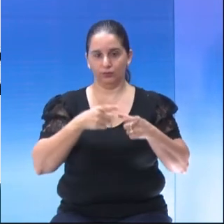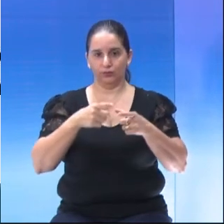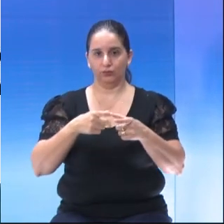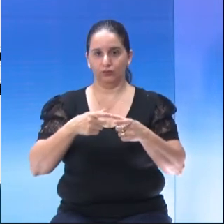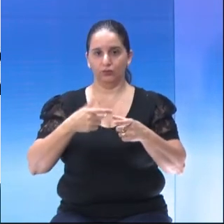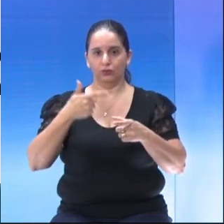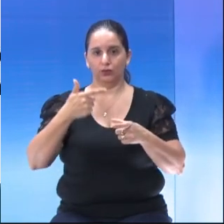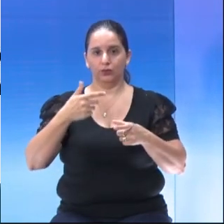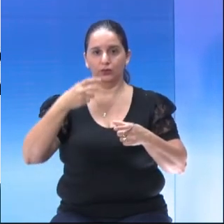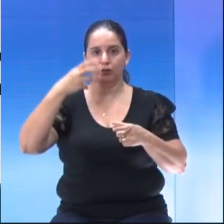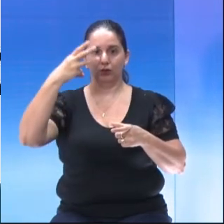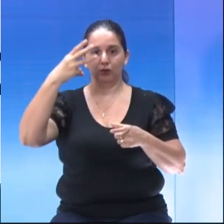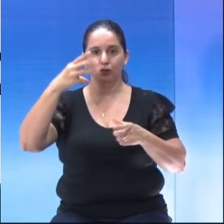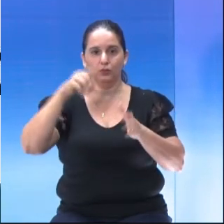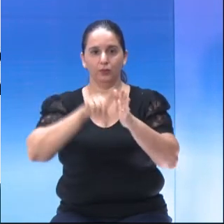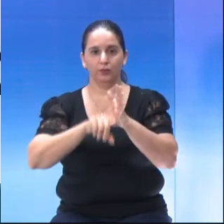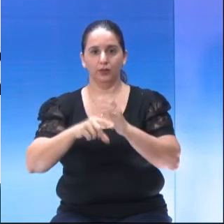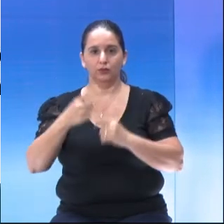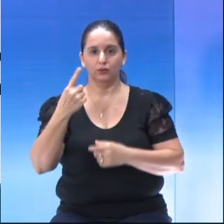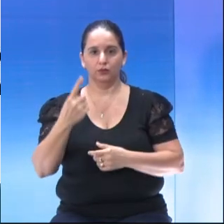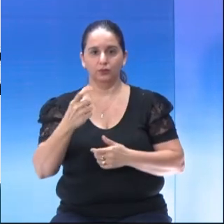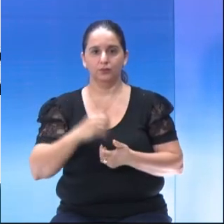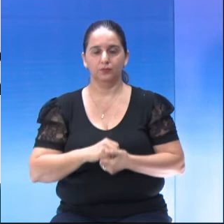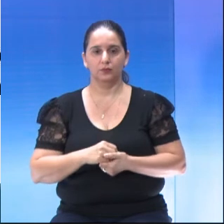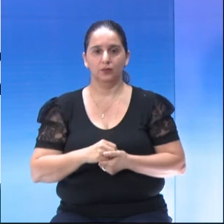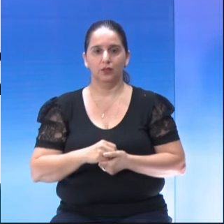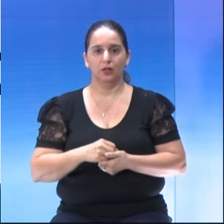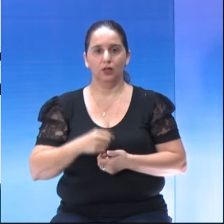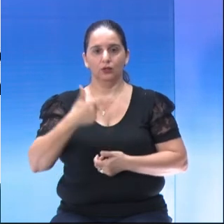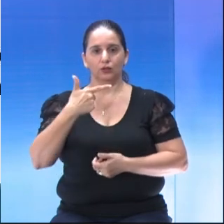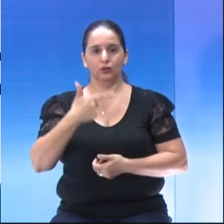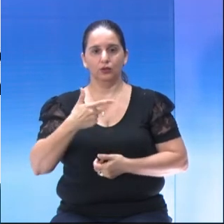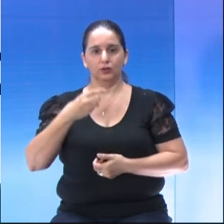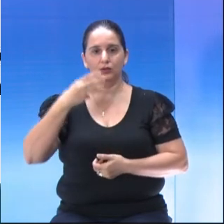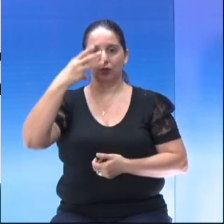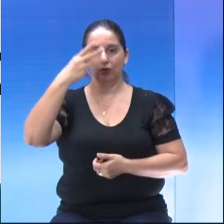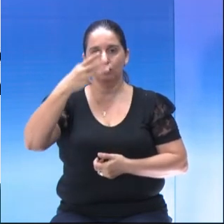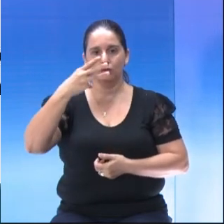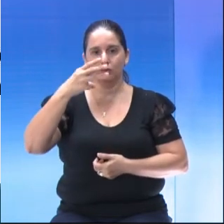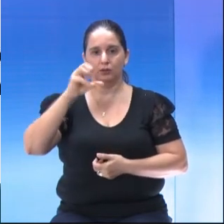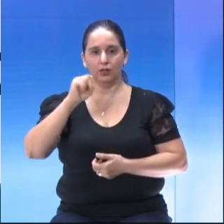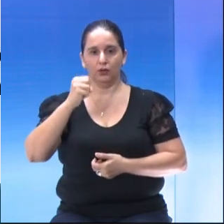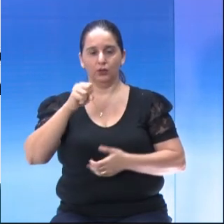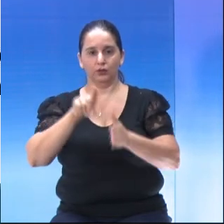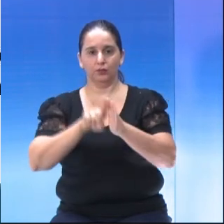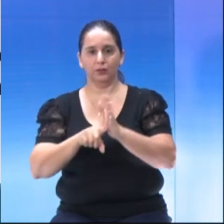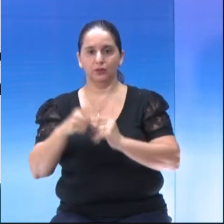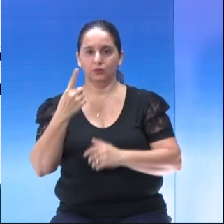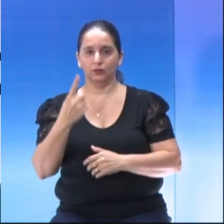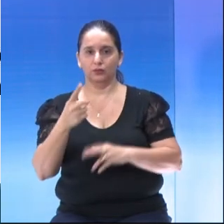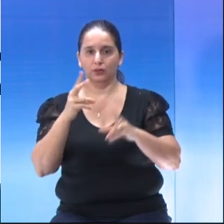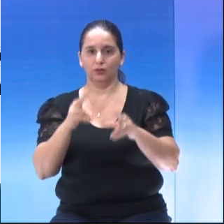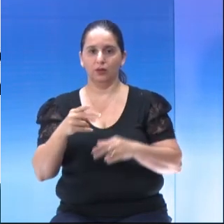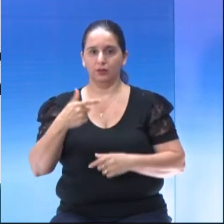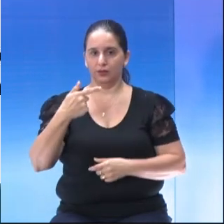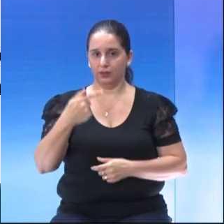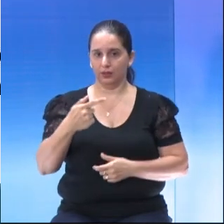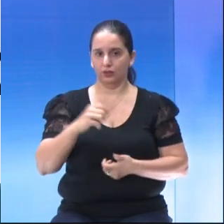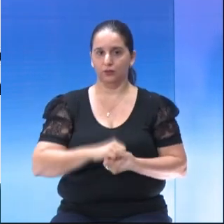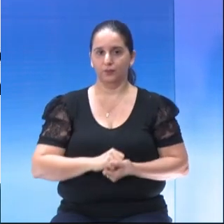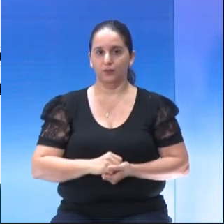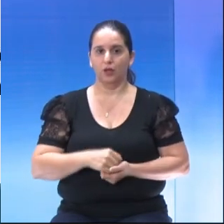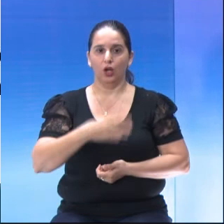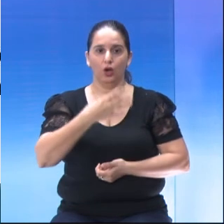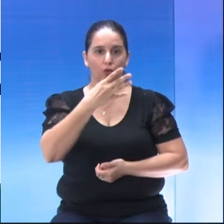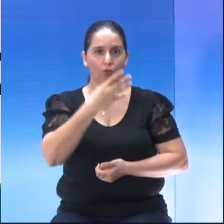Então, eu tenho 2 ao cubo menos 1. Vamos ver se dá certo. 2 ao cubo dá 8, menos 1